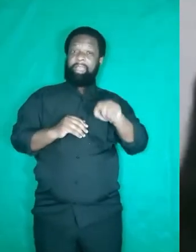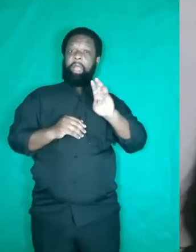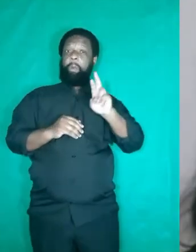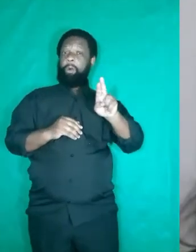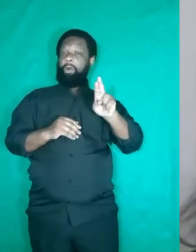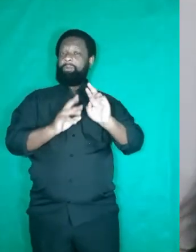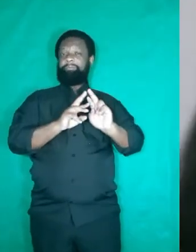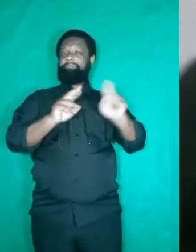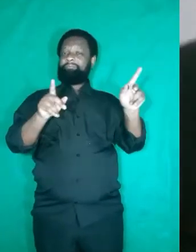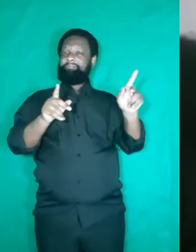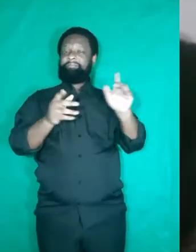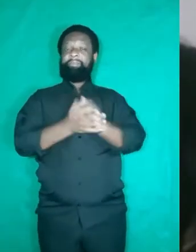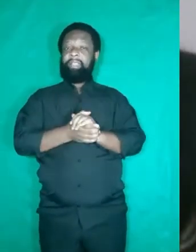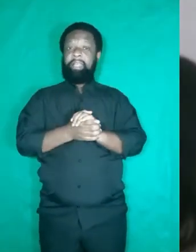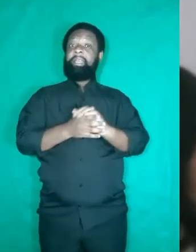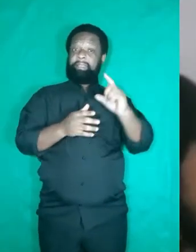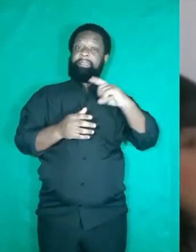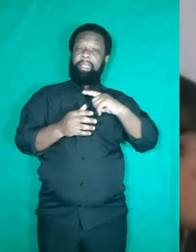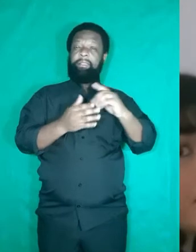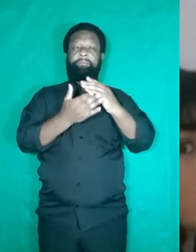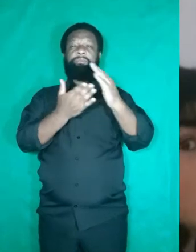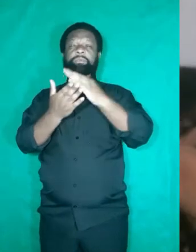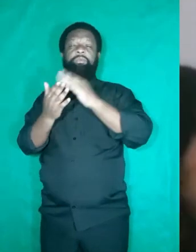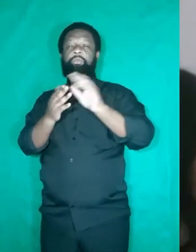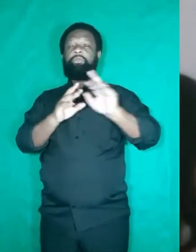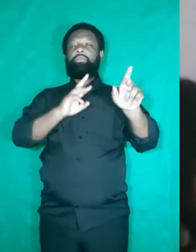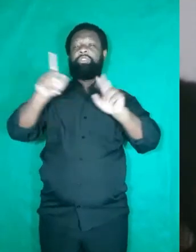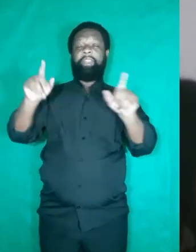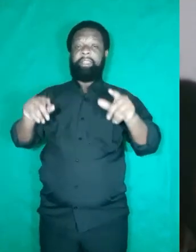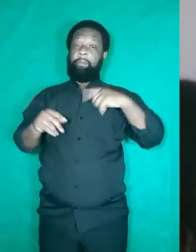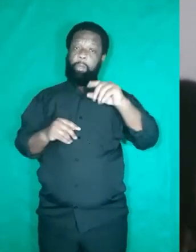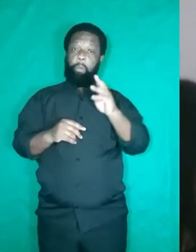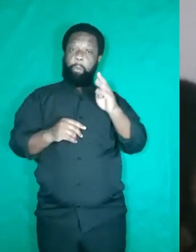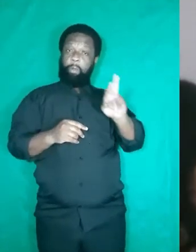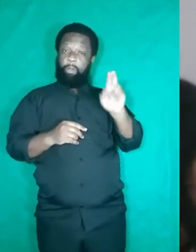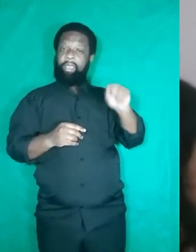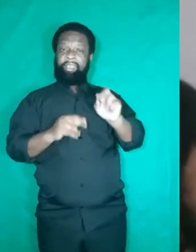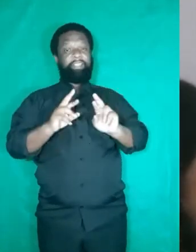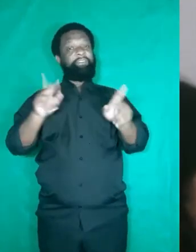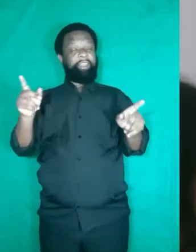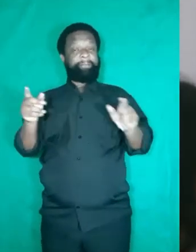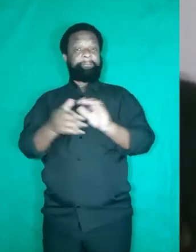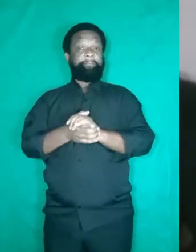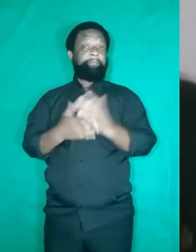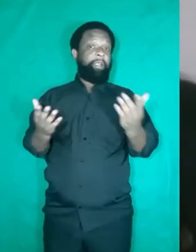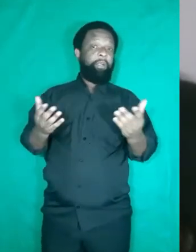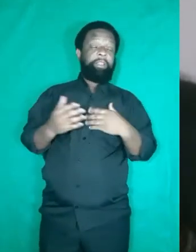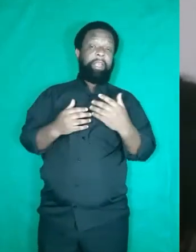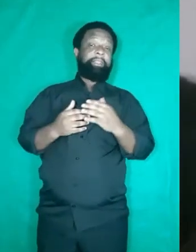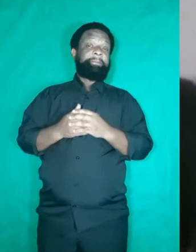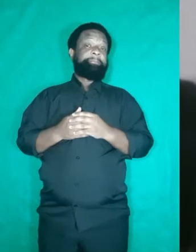ao longo dos estudos, né? Existem exceções para tudo, então ele é uma exceção. Bom, pessoal, então essa é